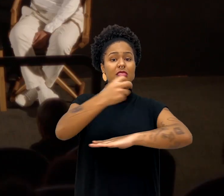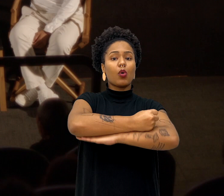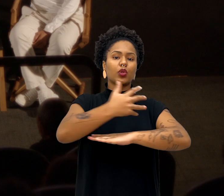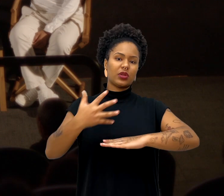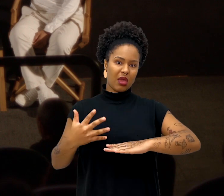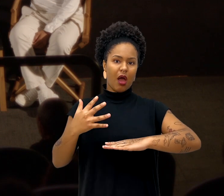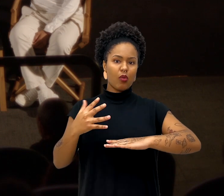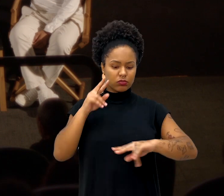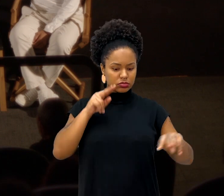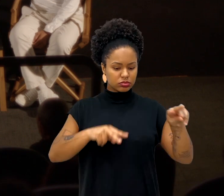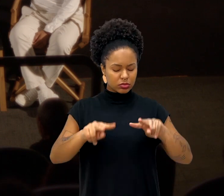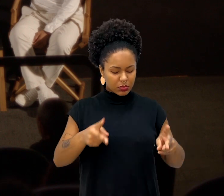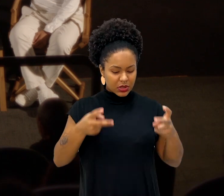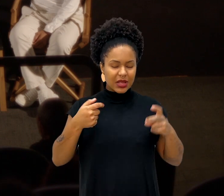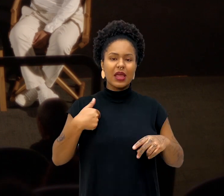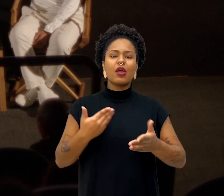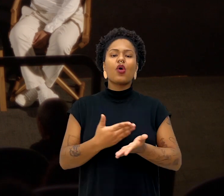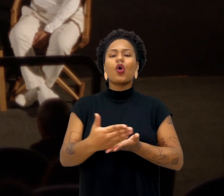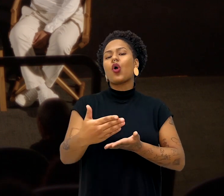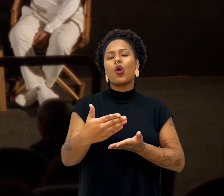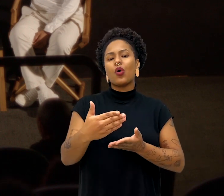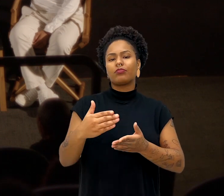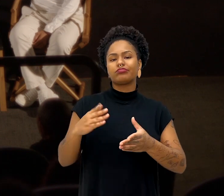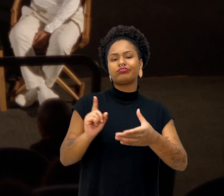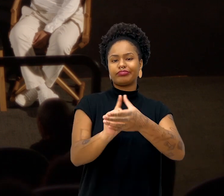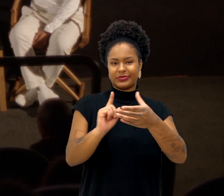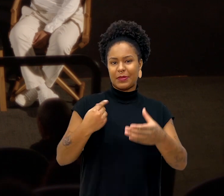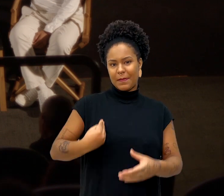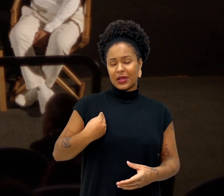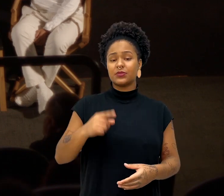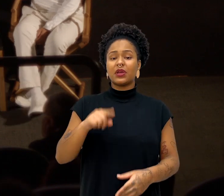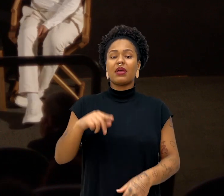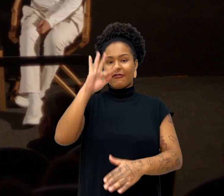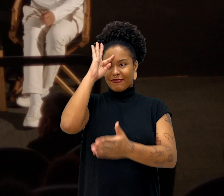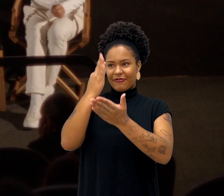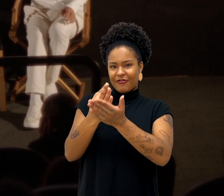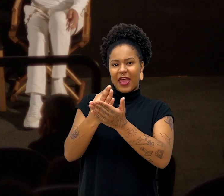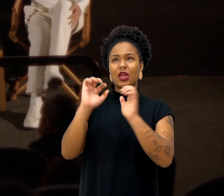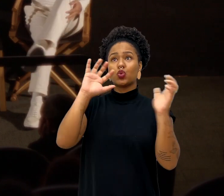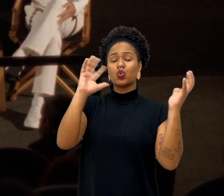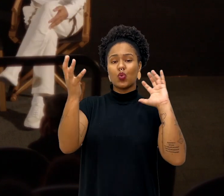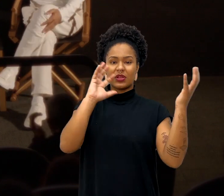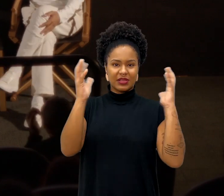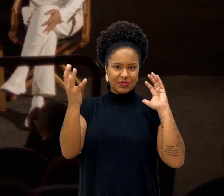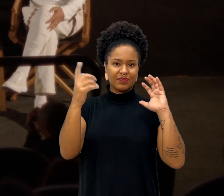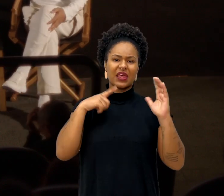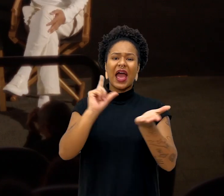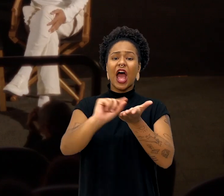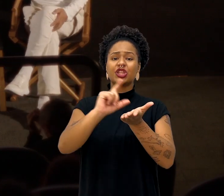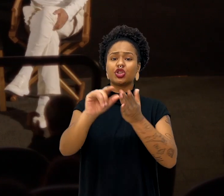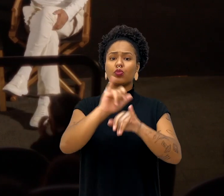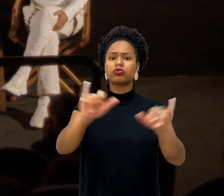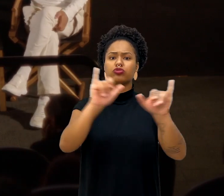a Bíblia e Jesus a partir da lente decolonial. E eu faço parte de uma iniciativa que chama Fé no Clima, e a